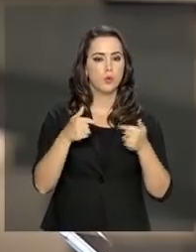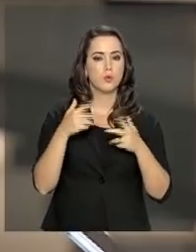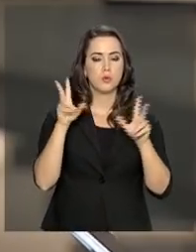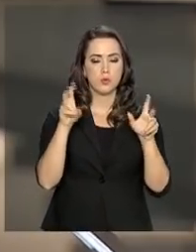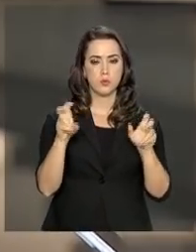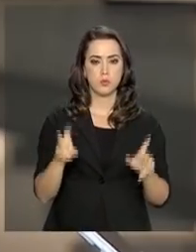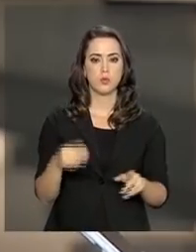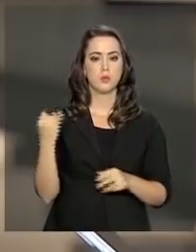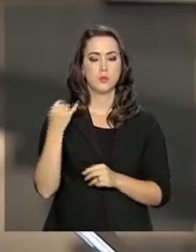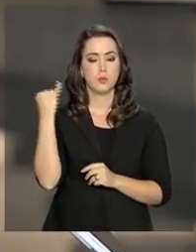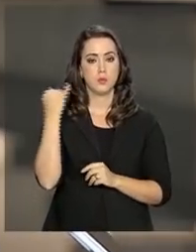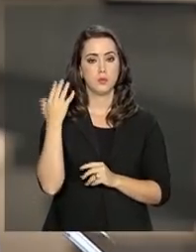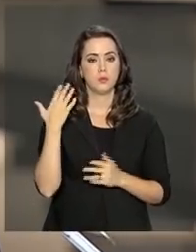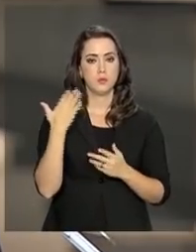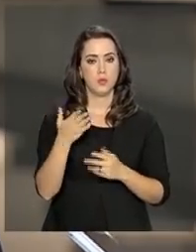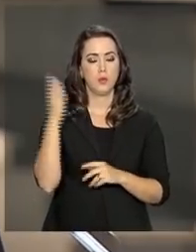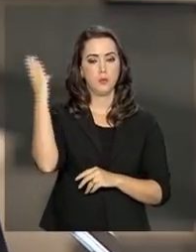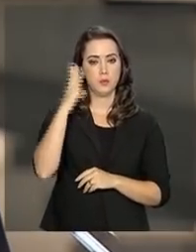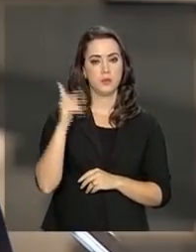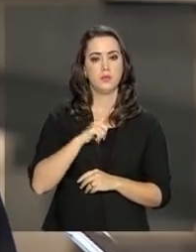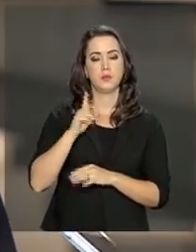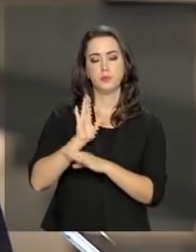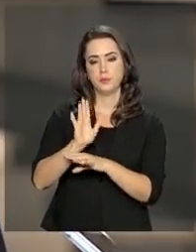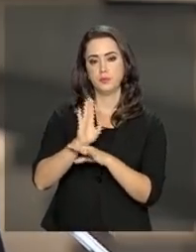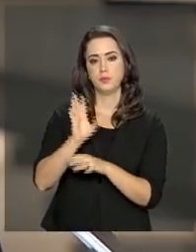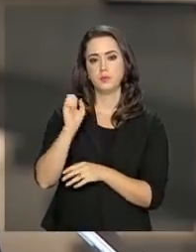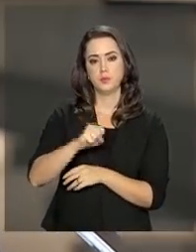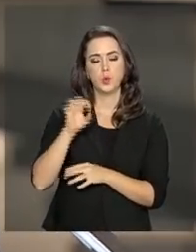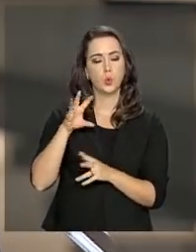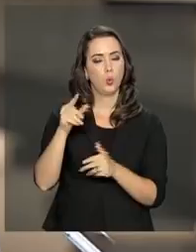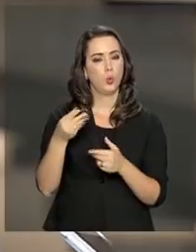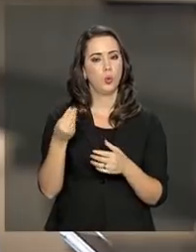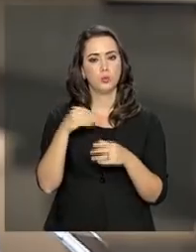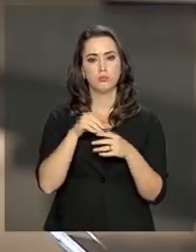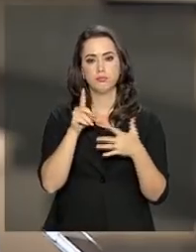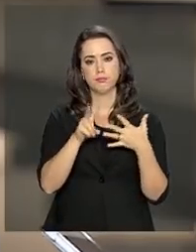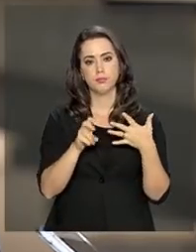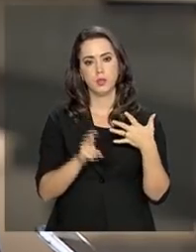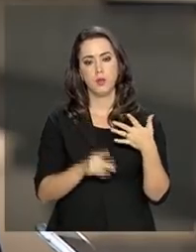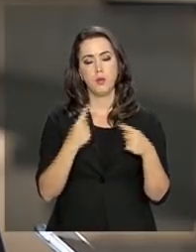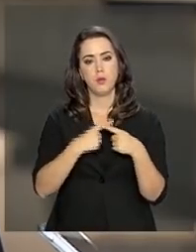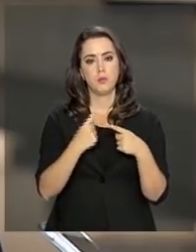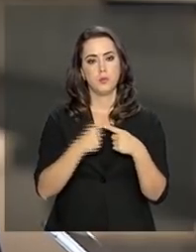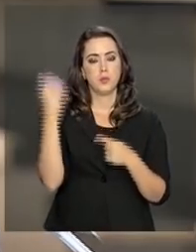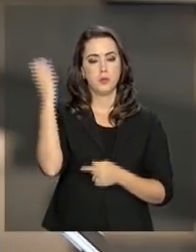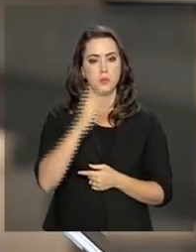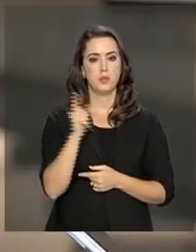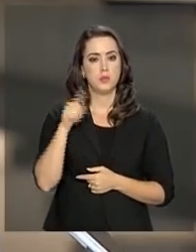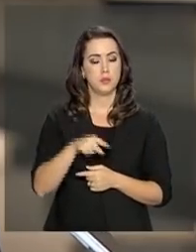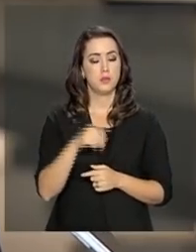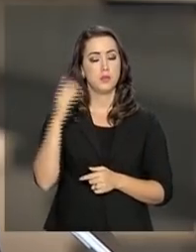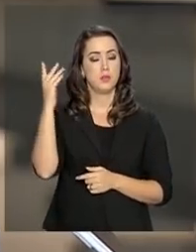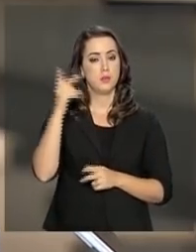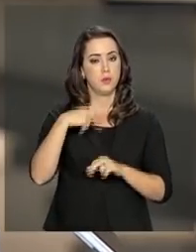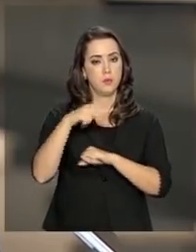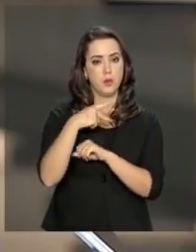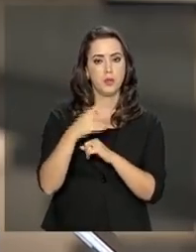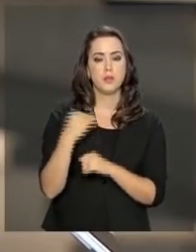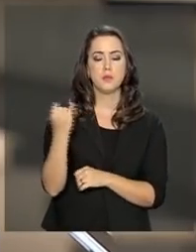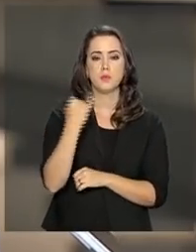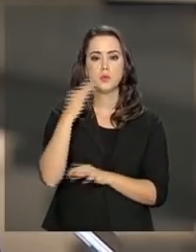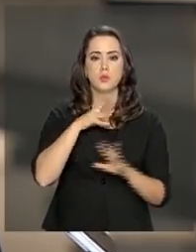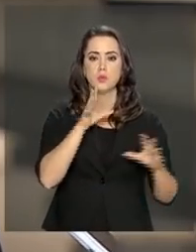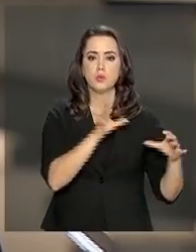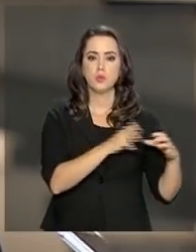estão na falta o brasil têm uma contribuição a dar sobre todos os temas o brasil é um país ativo em todas as organizações